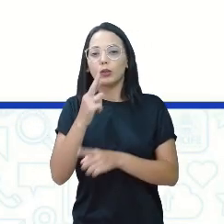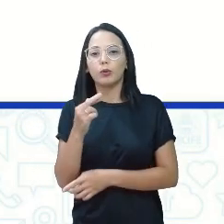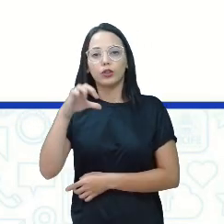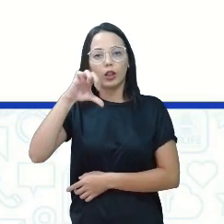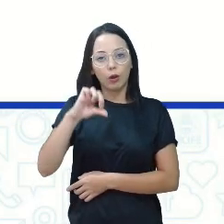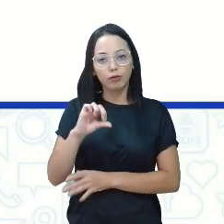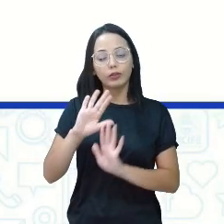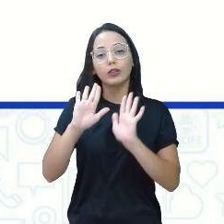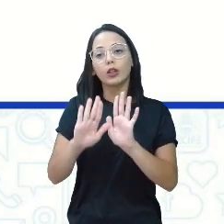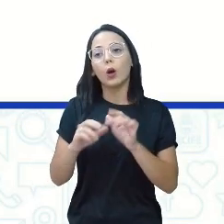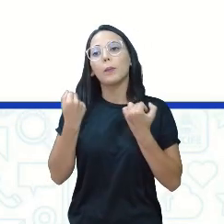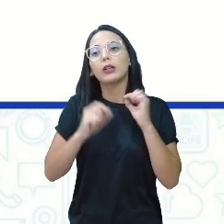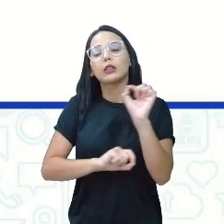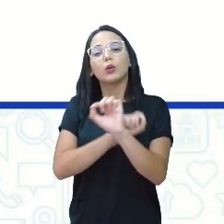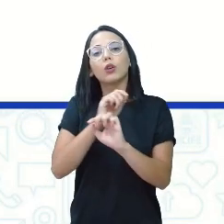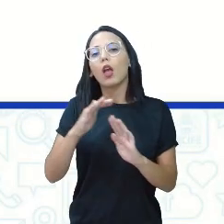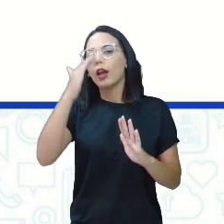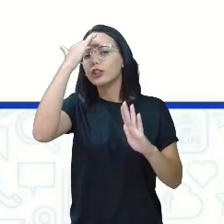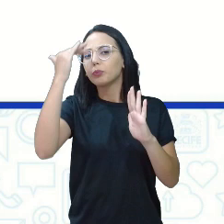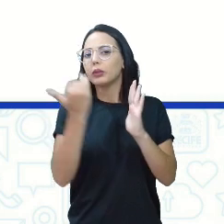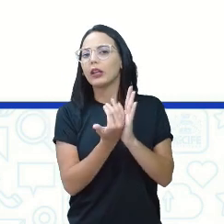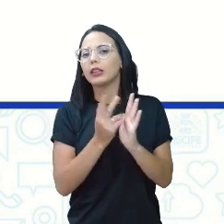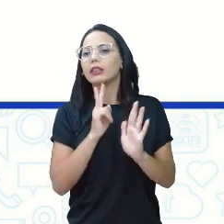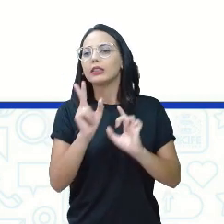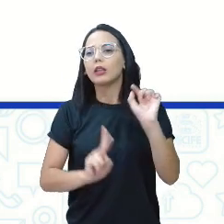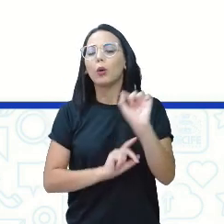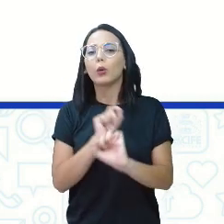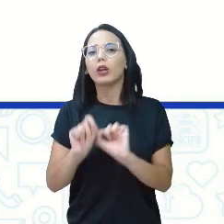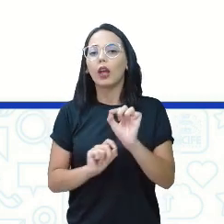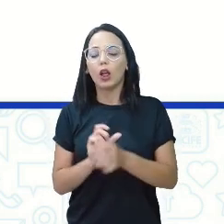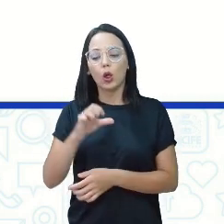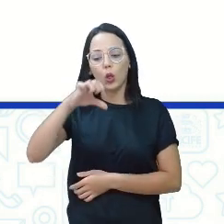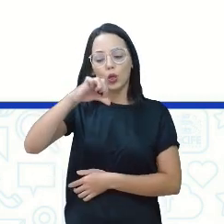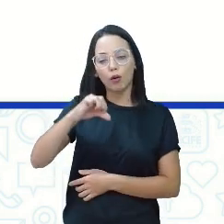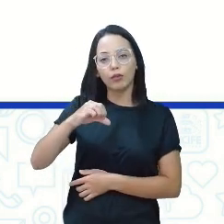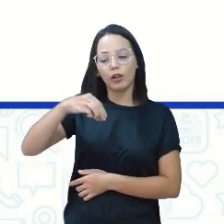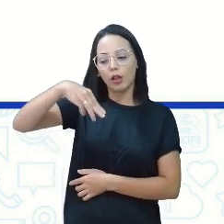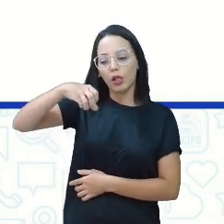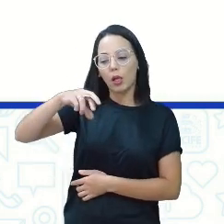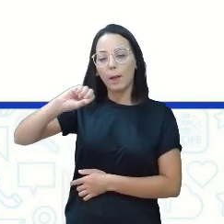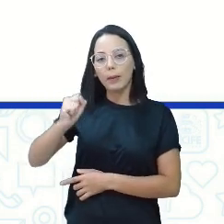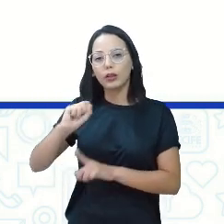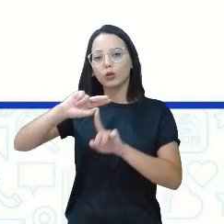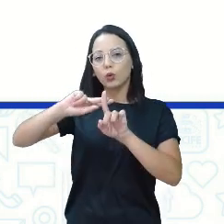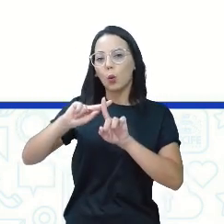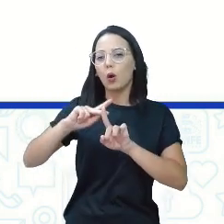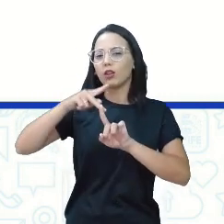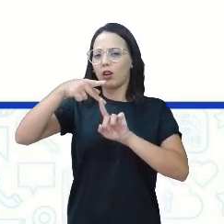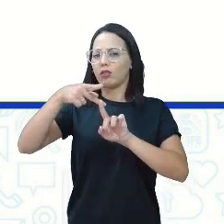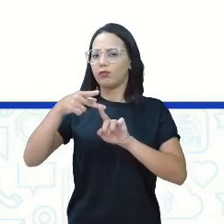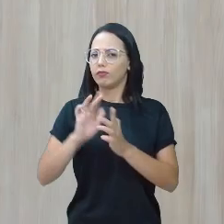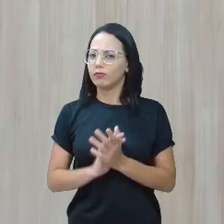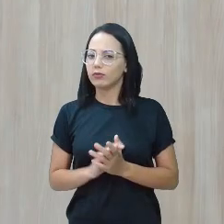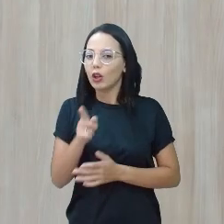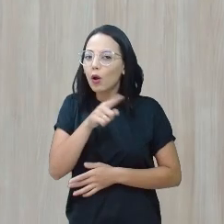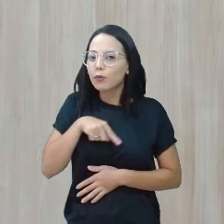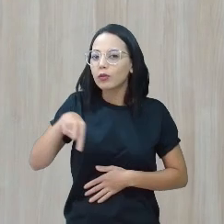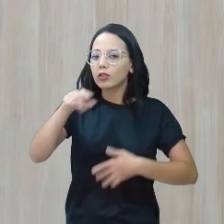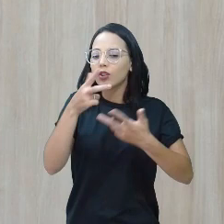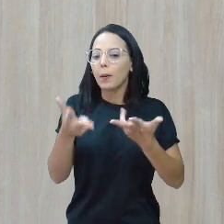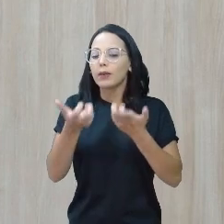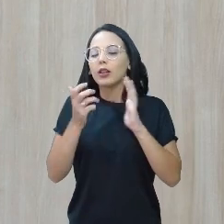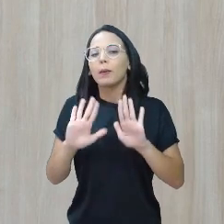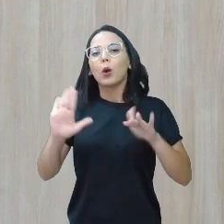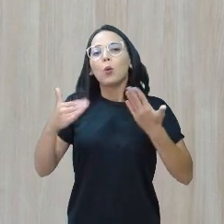aí a unidade que tem que ser respeitada sempre, 9 metros quadrados. Será que vocês conseguiram perceber qual é a